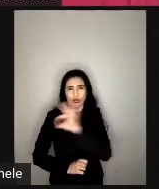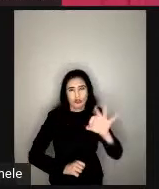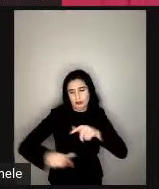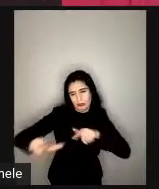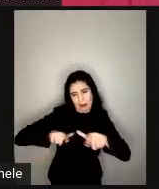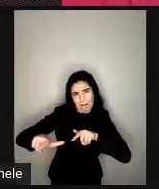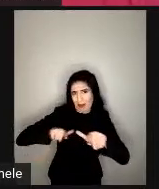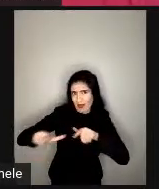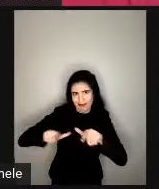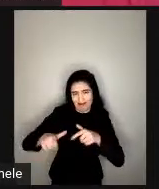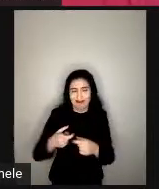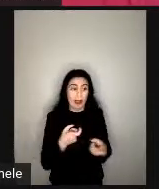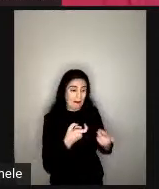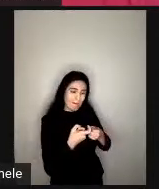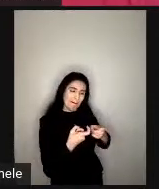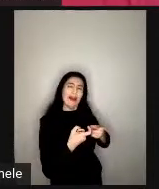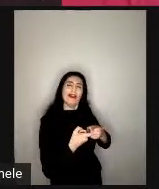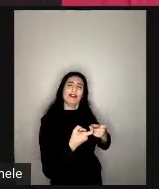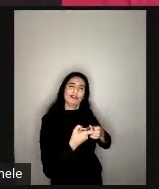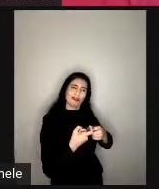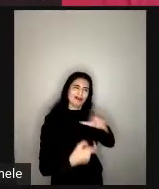acho que isso é uma coisa importante.